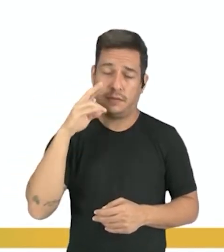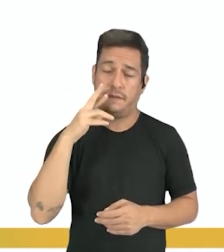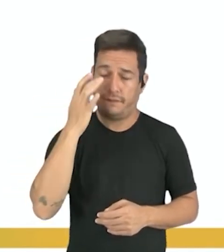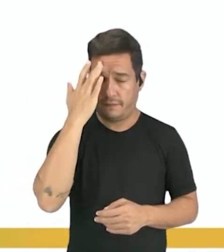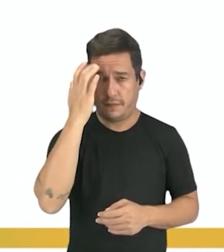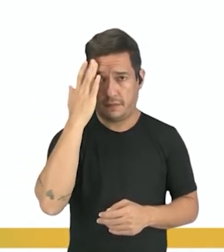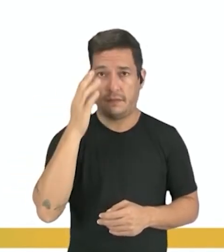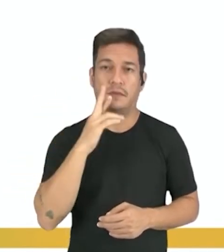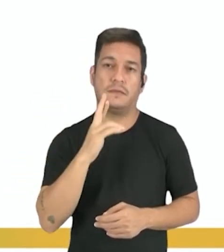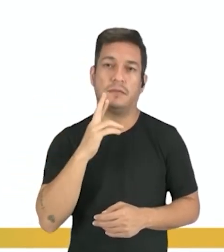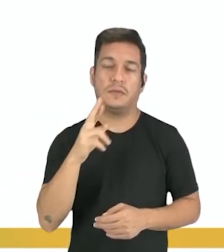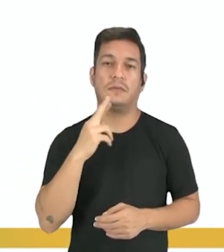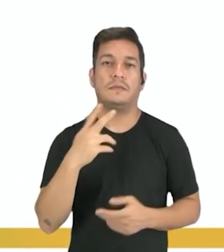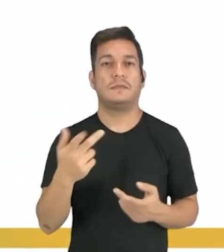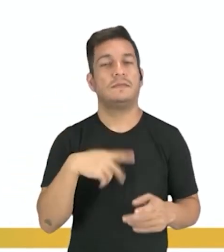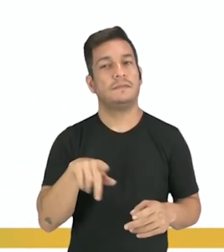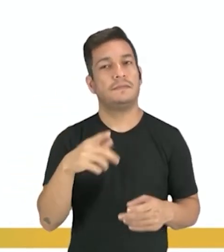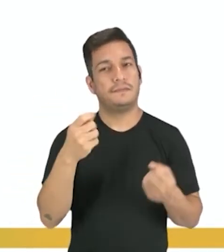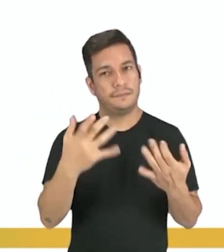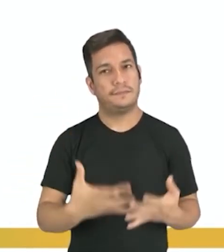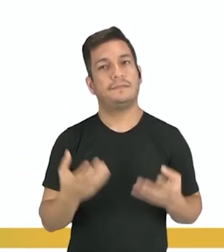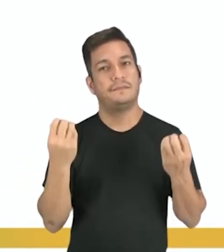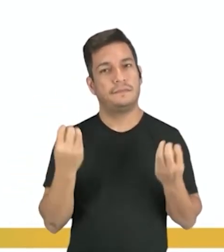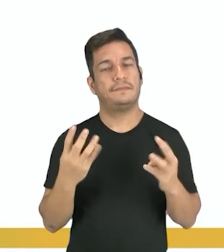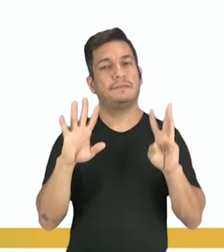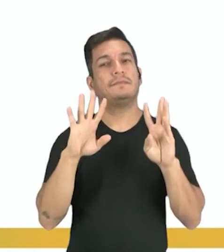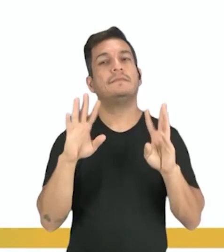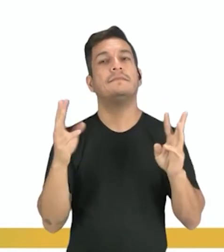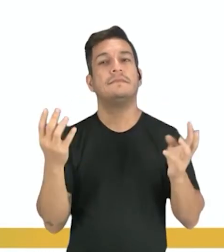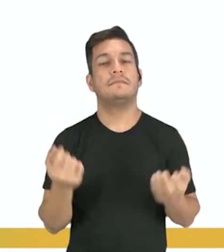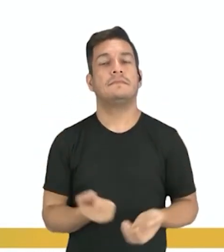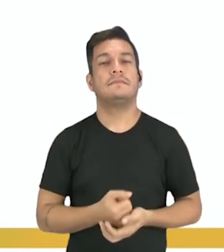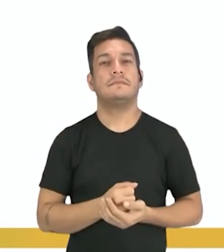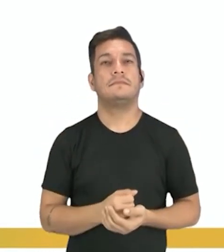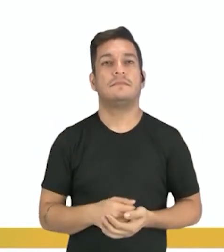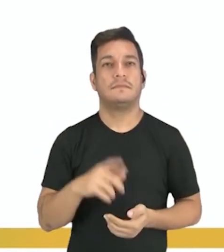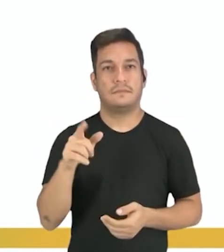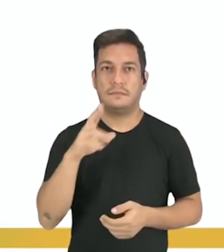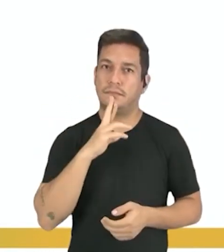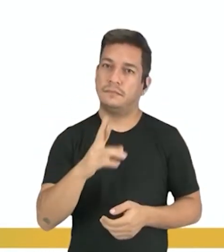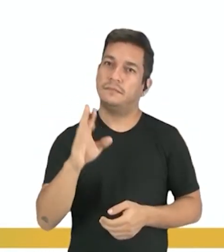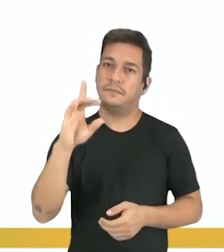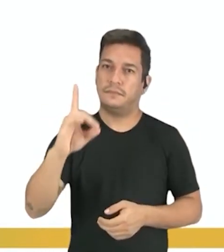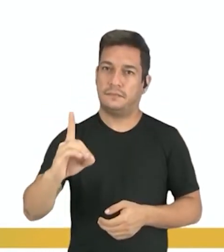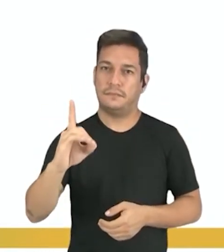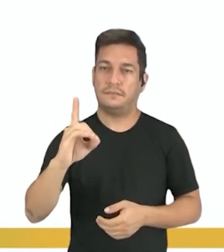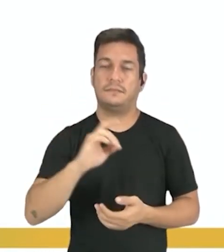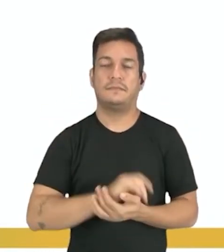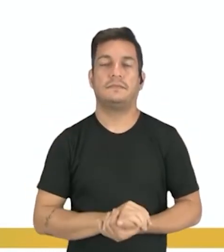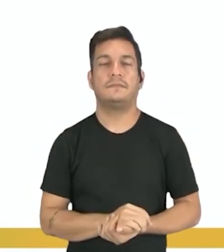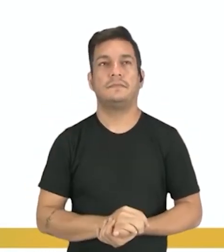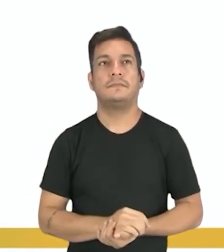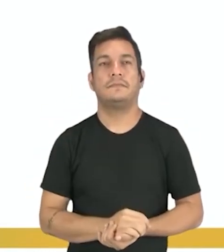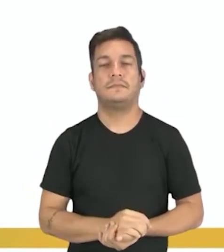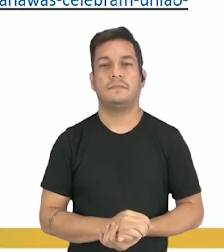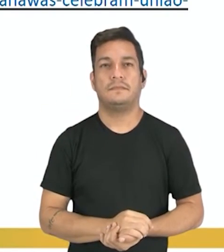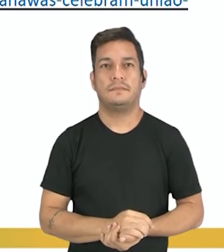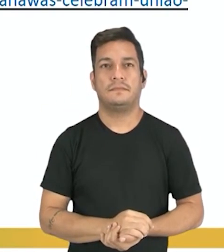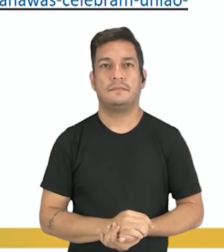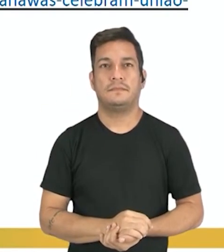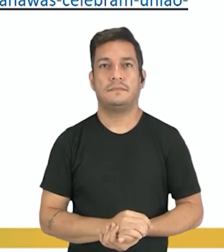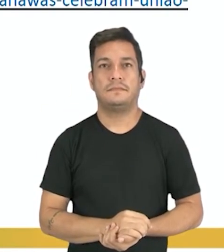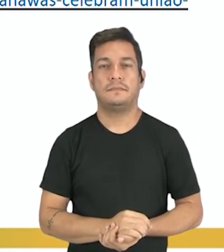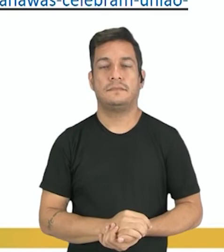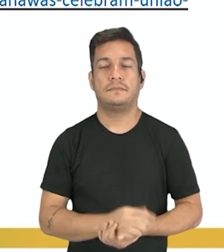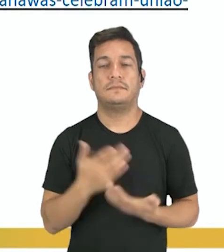essa a gente acabou de falar sobre o festival sobre as toadas do Marujá e tudo mais então é a resposta correta letra B